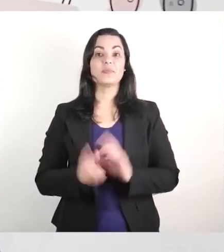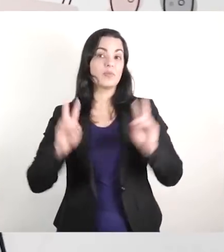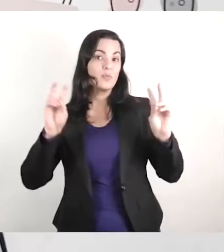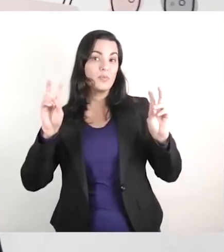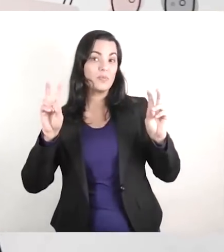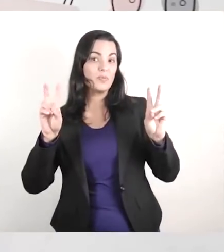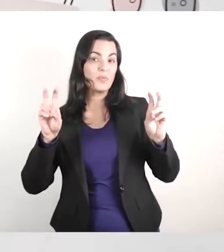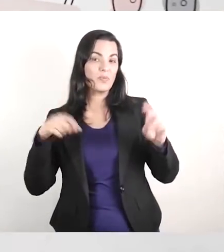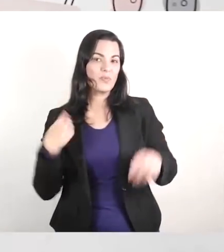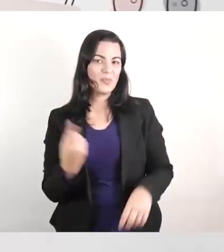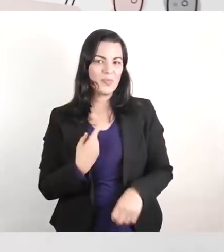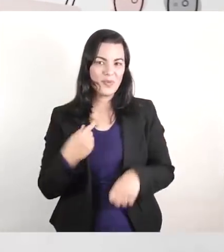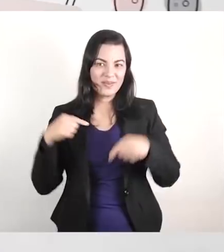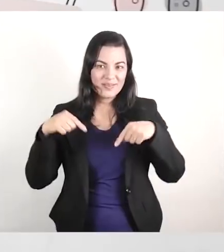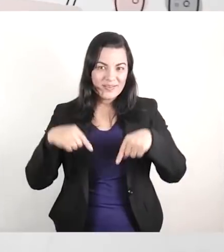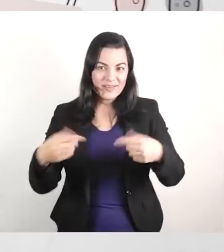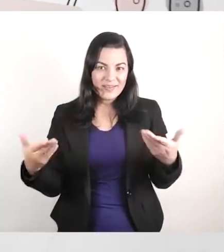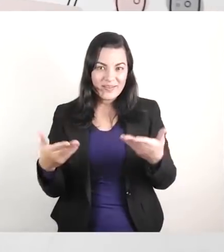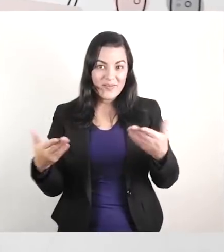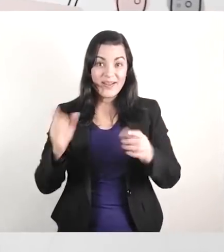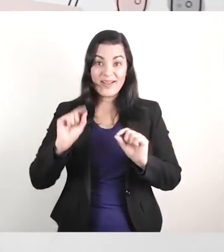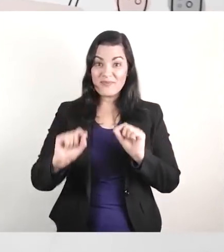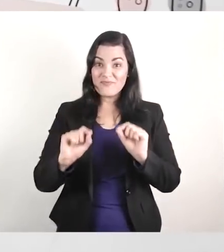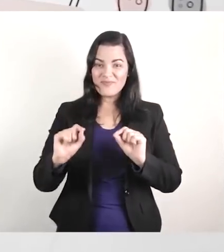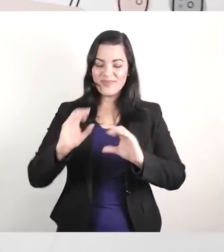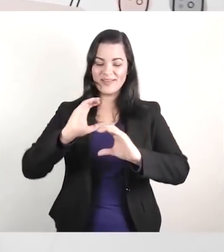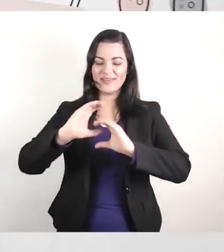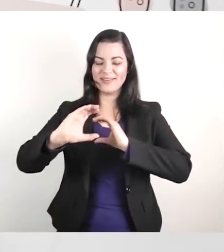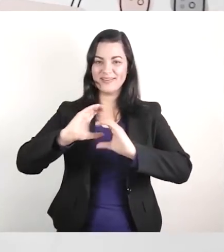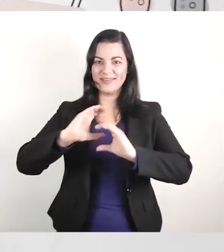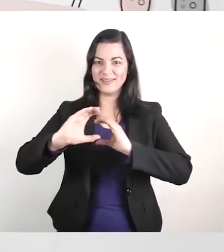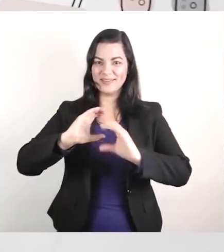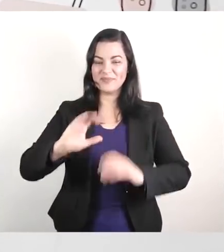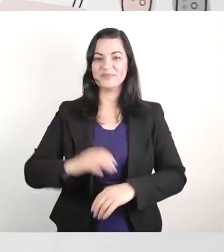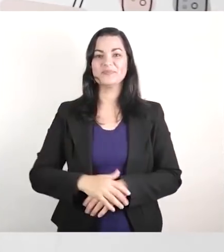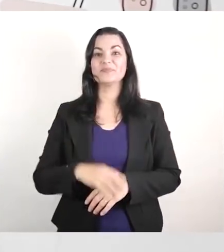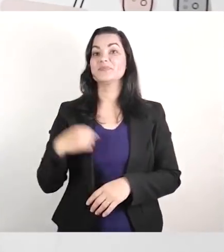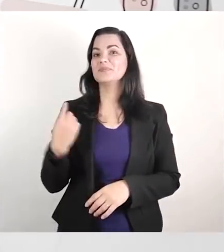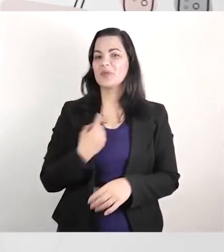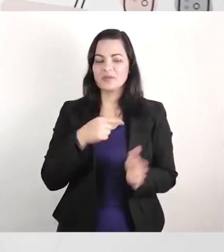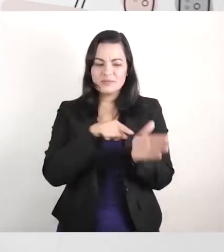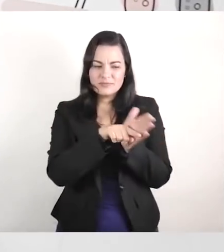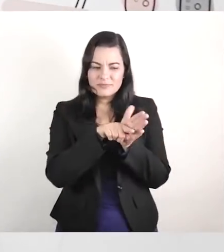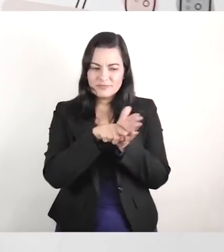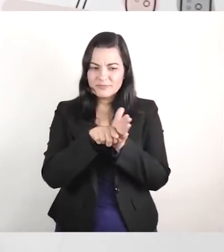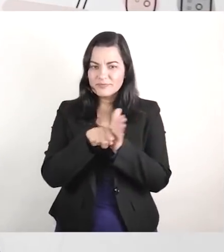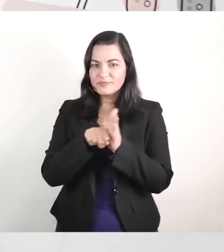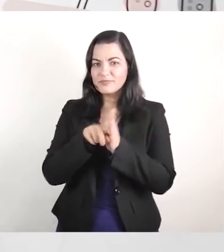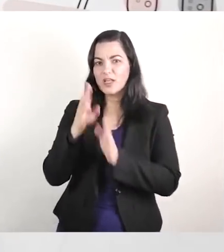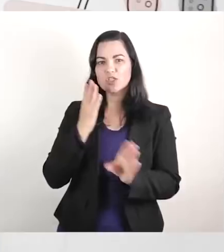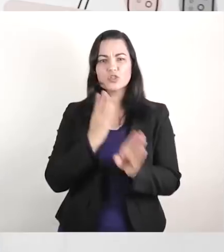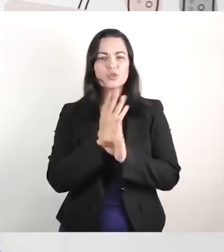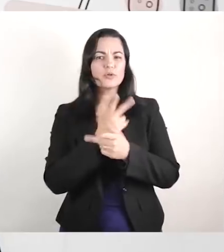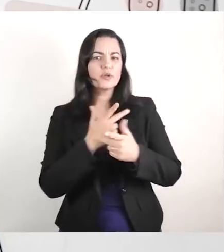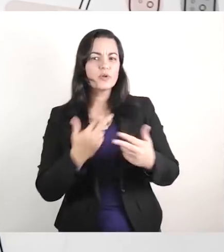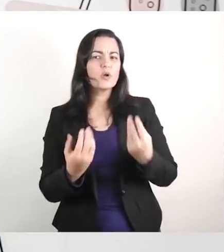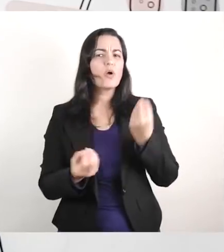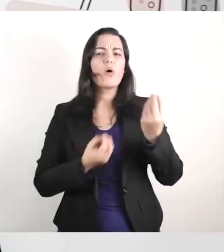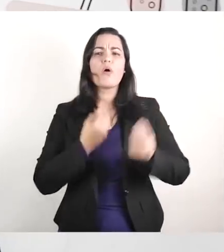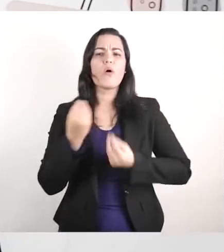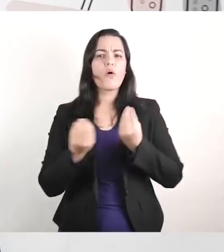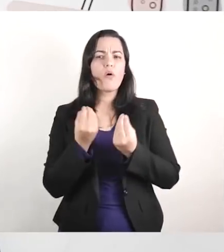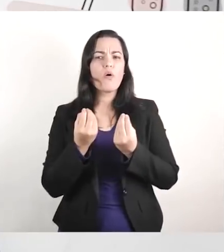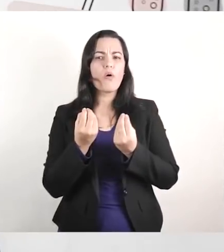nosso assunto será comunicação. Vamos investigar e descobrir como que todas